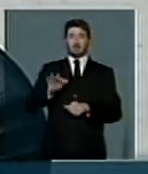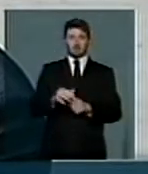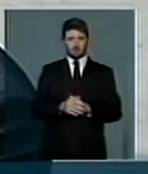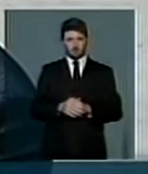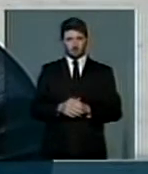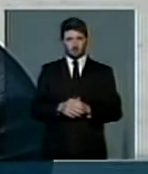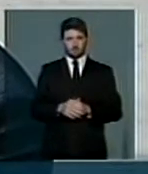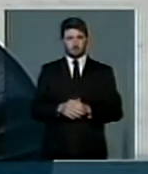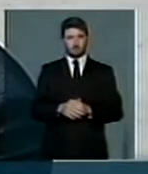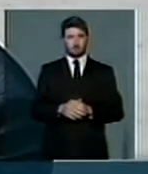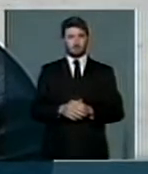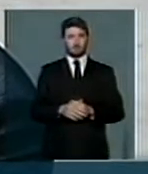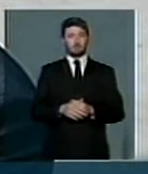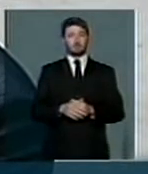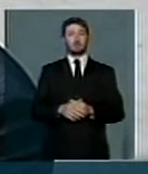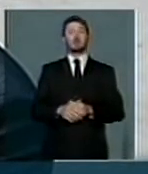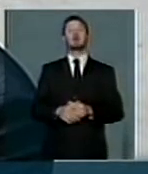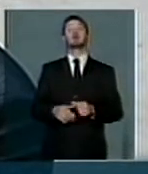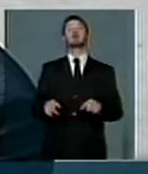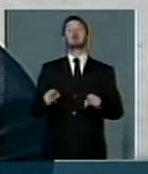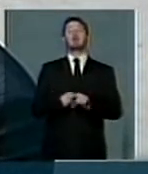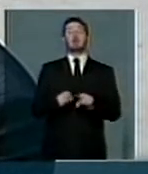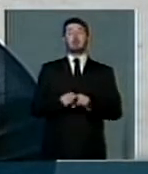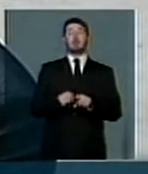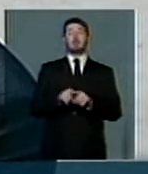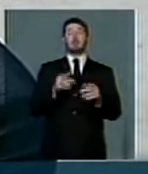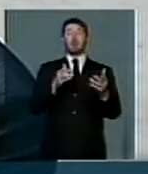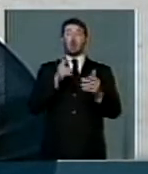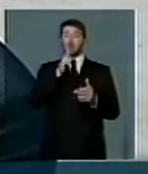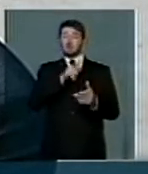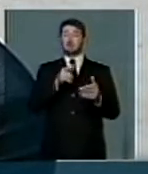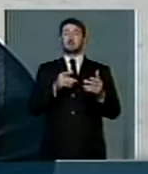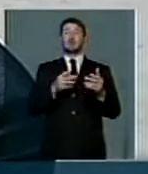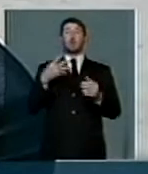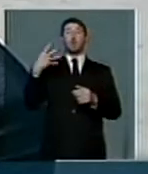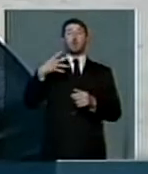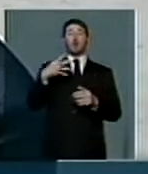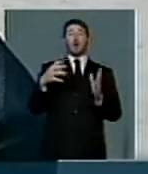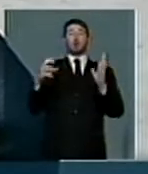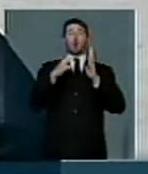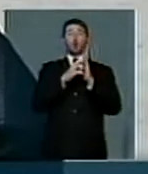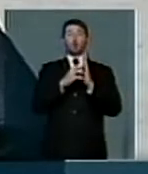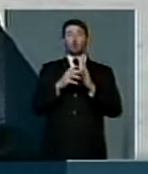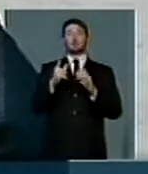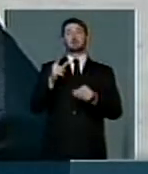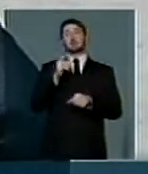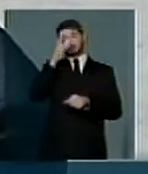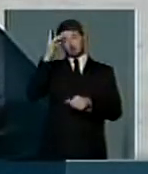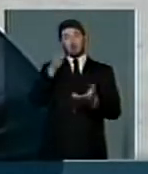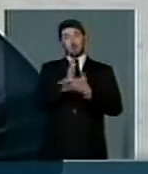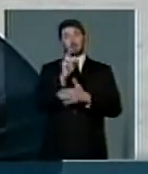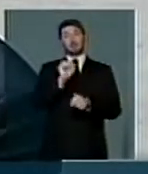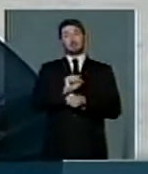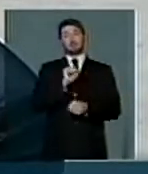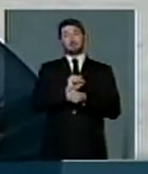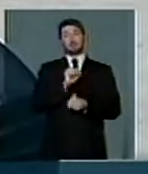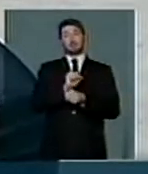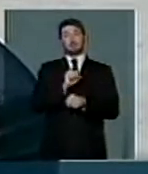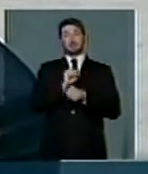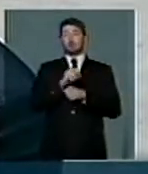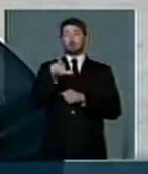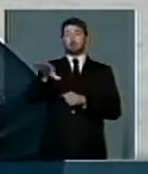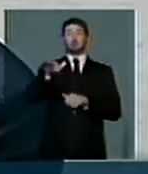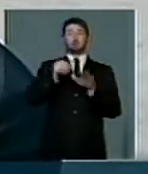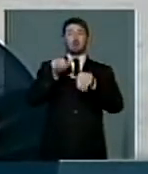também aos aprovados do quarto concurso, do último concurso da Defensoria Pública, que aguardam, senhor presidente, a sua